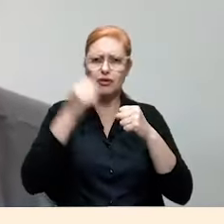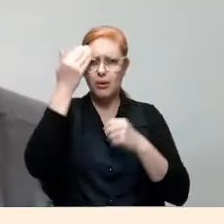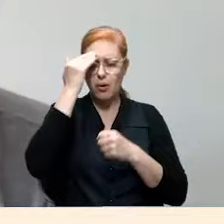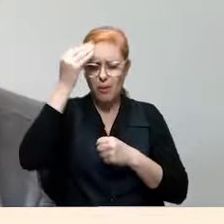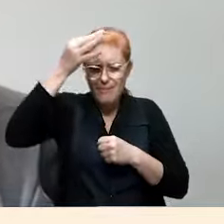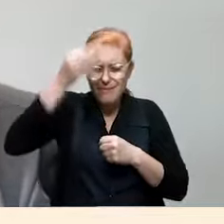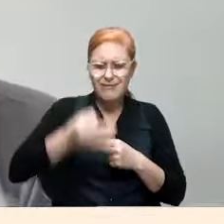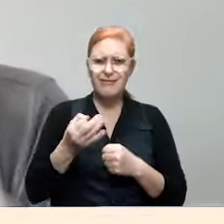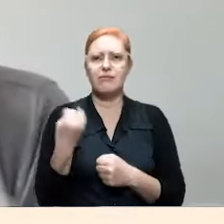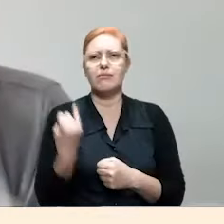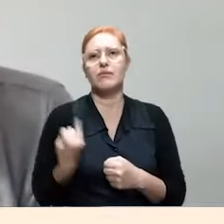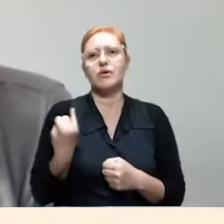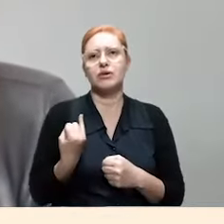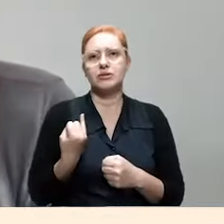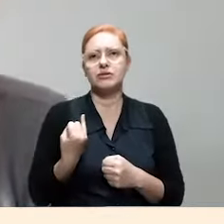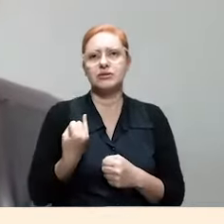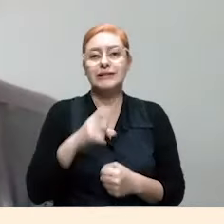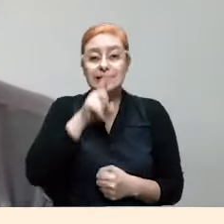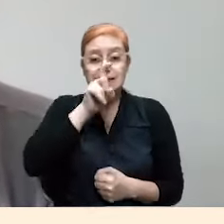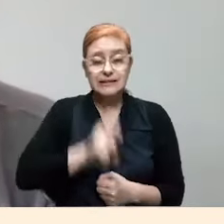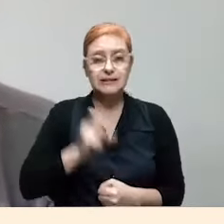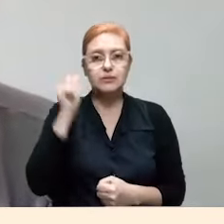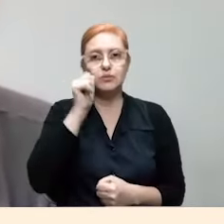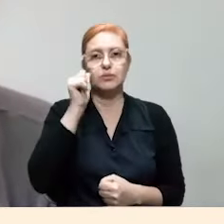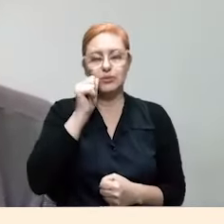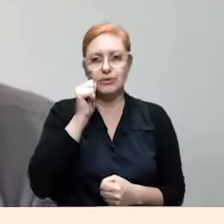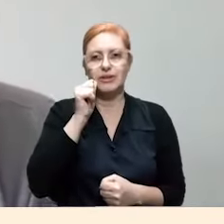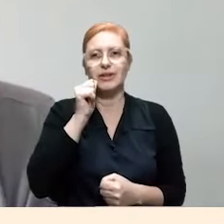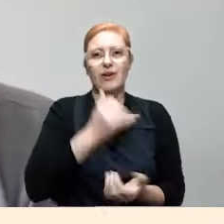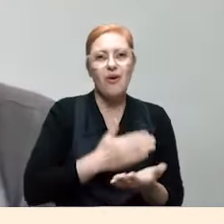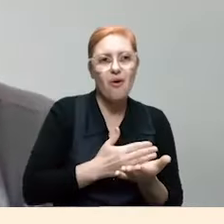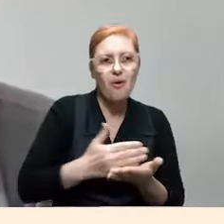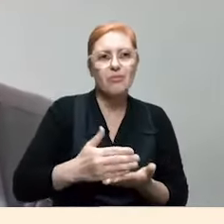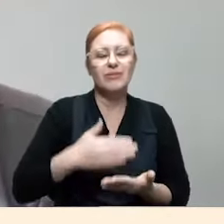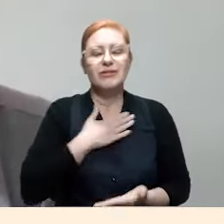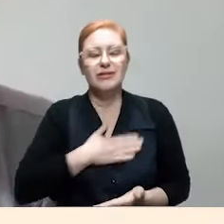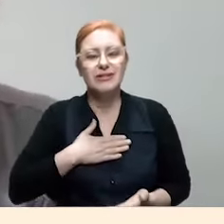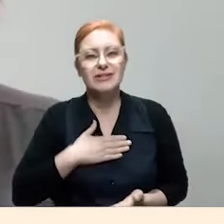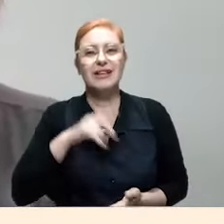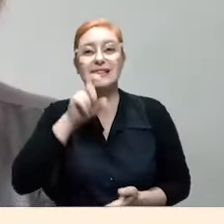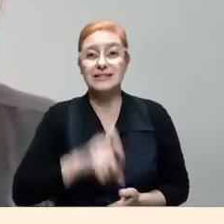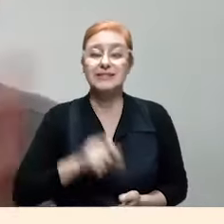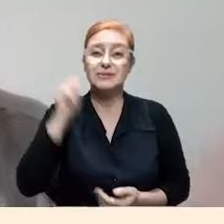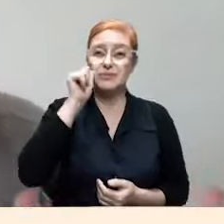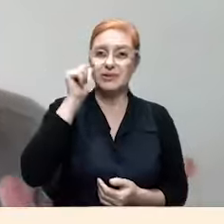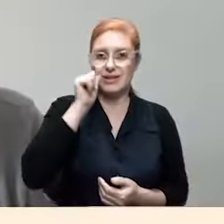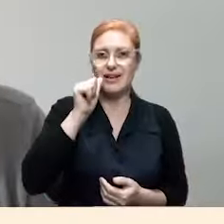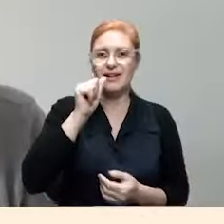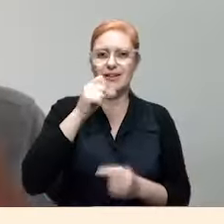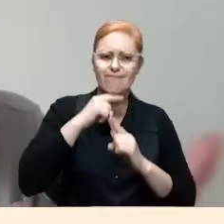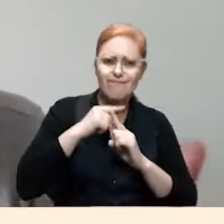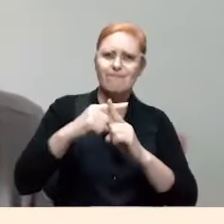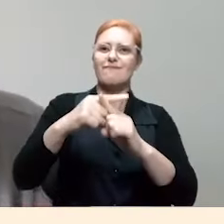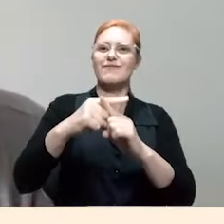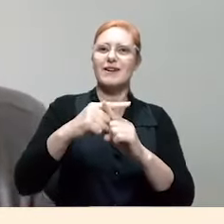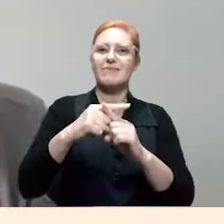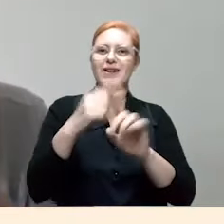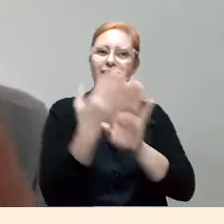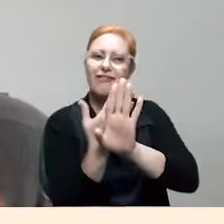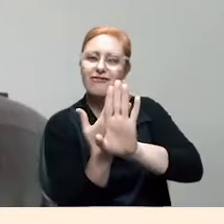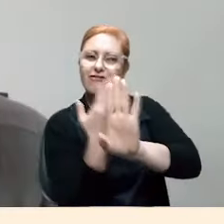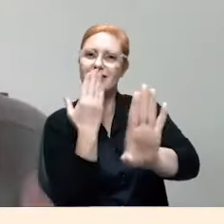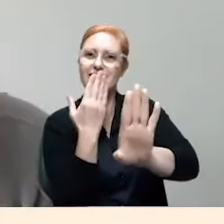ser mulher. Eu passei a gostar muito de ser mulher e nunca mais me desgarrei desse sonho,